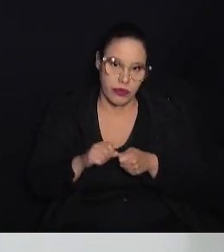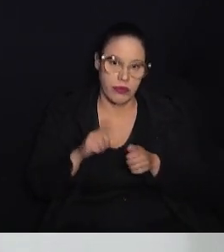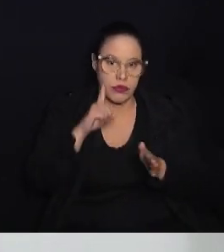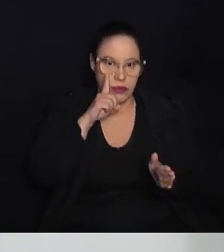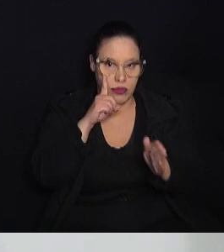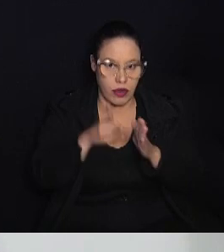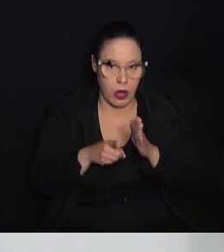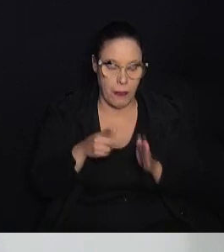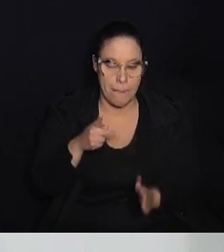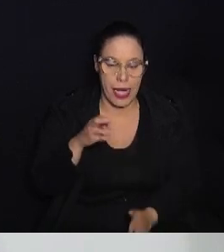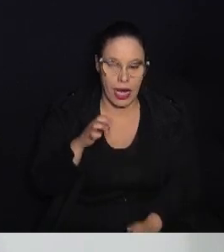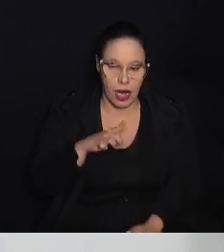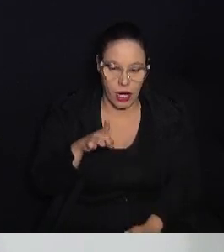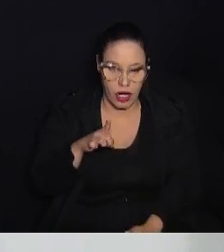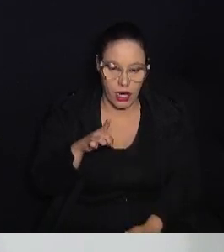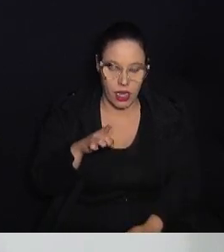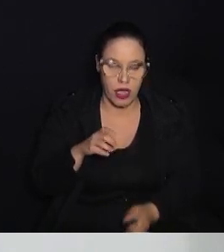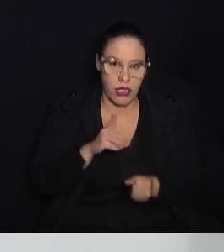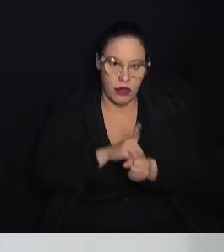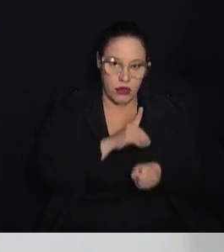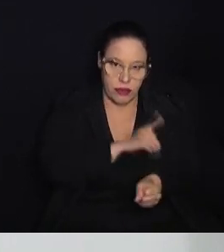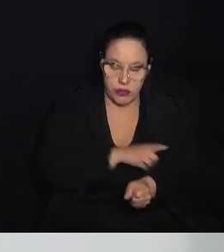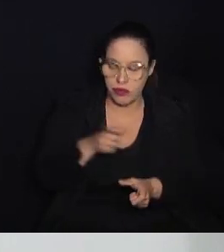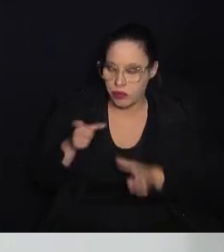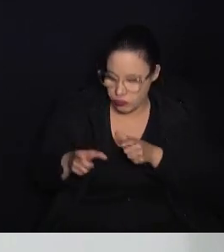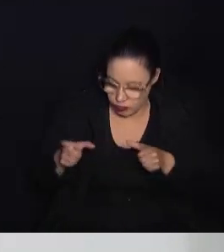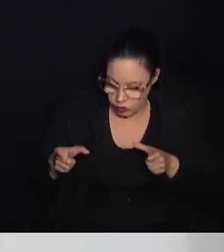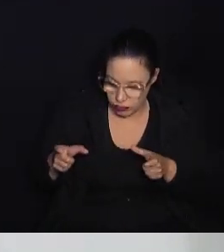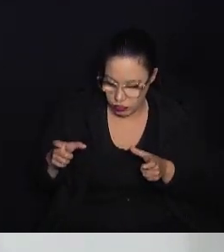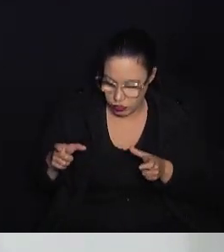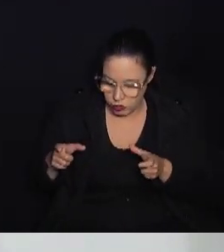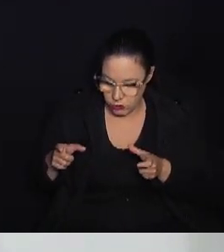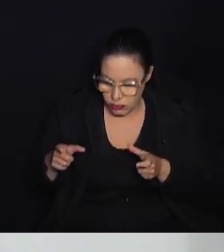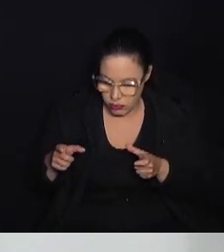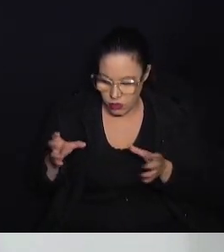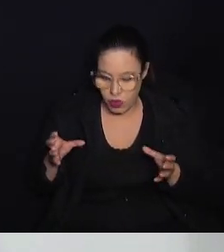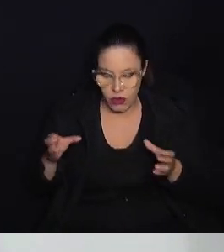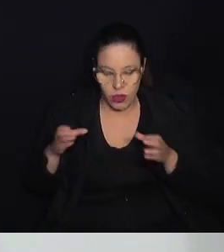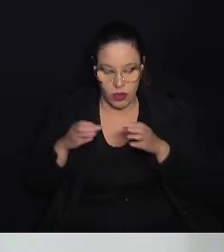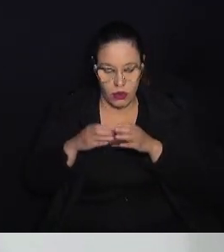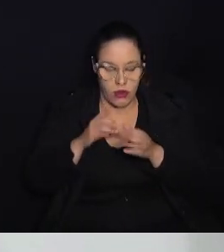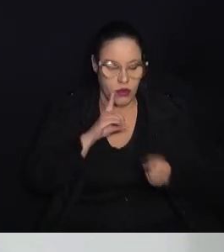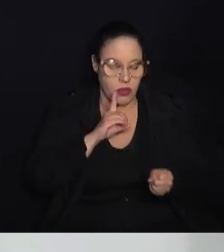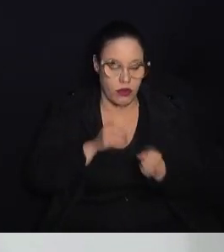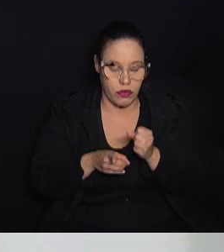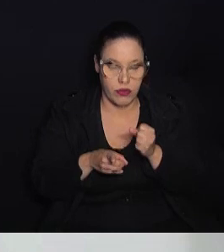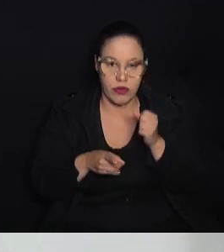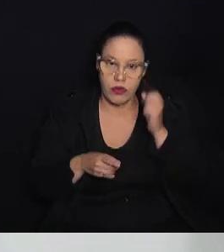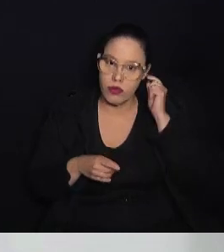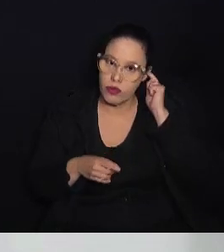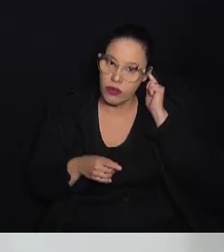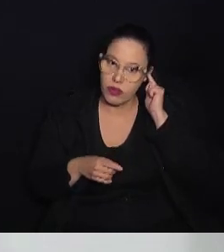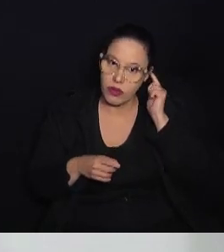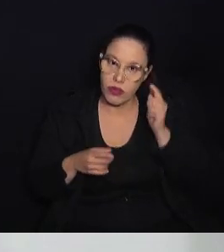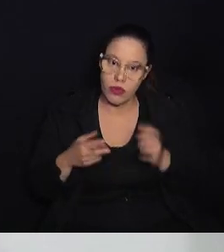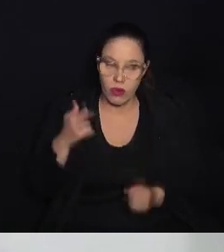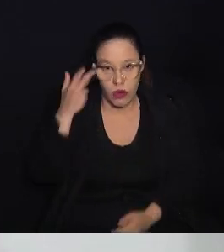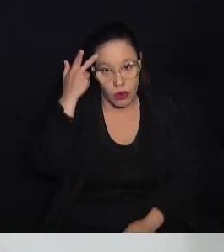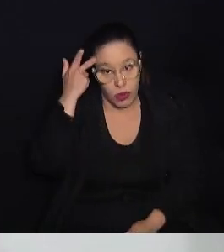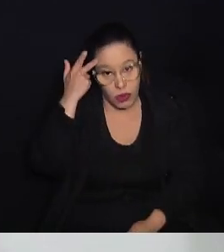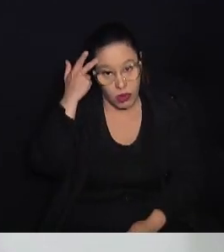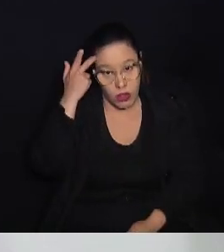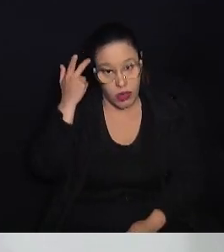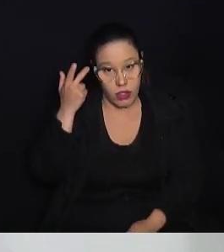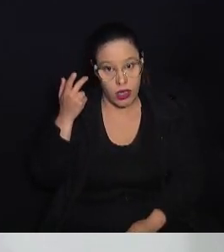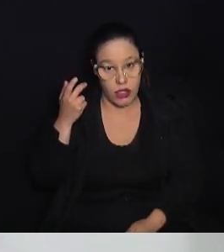com diagnóstico de pré-diabetes, em pessoas que não fecharam o diagnóstico de diabetes, que vieram com exames